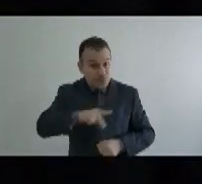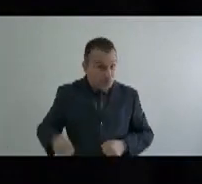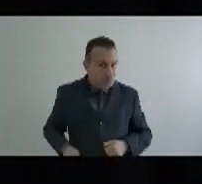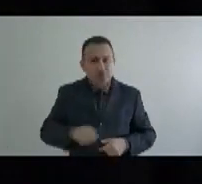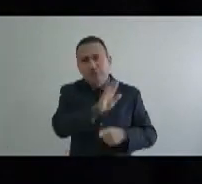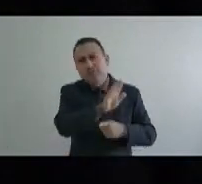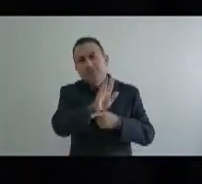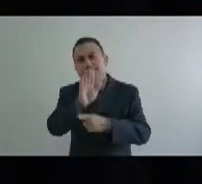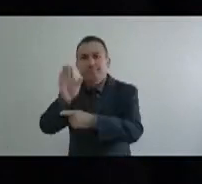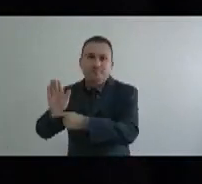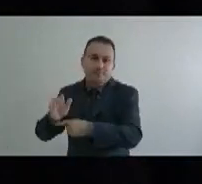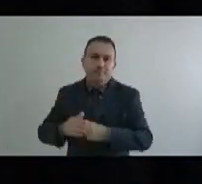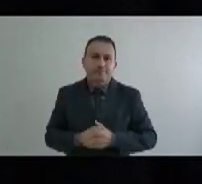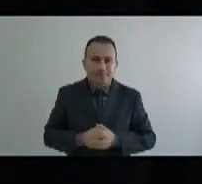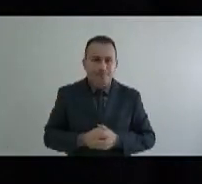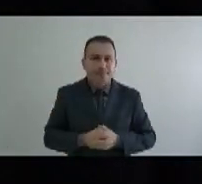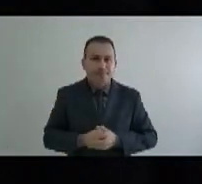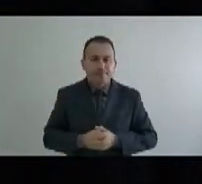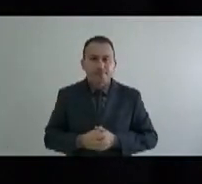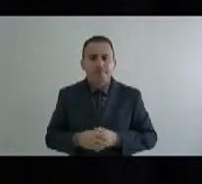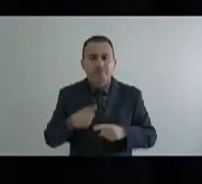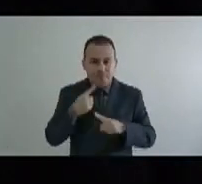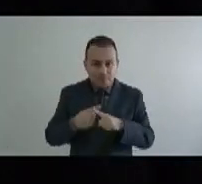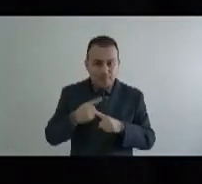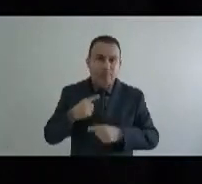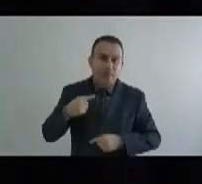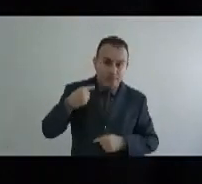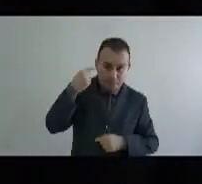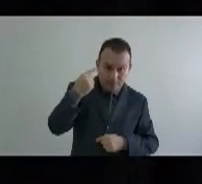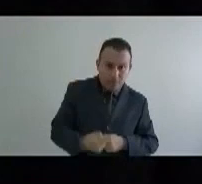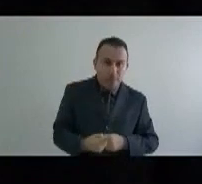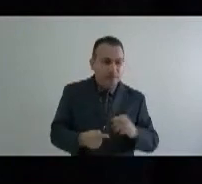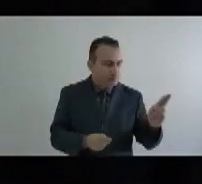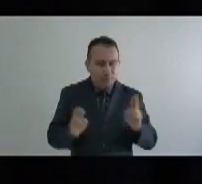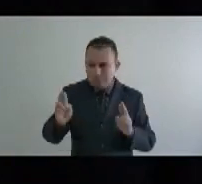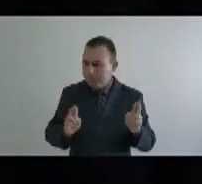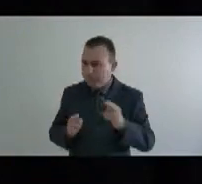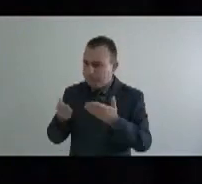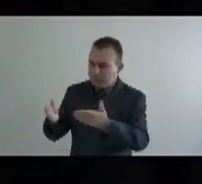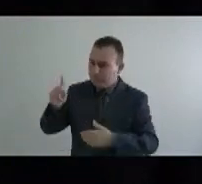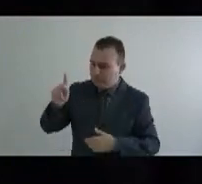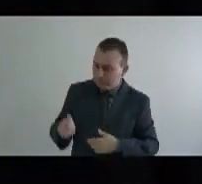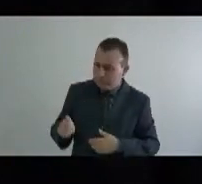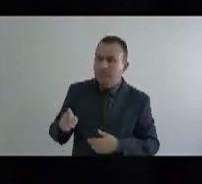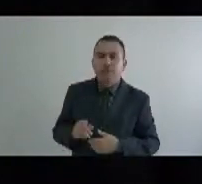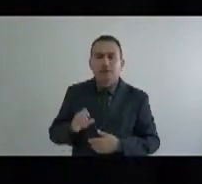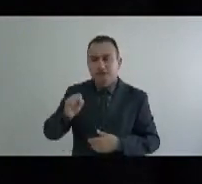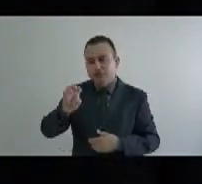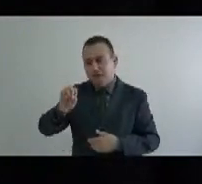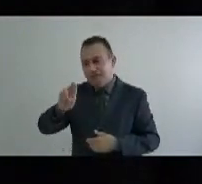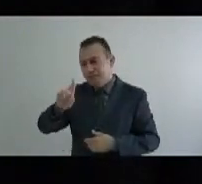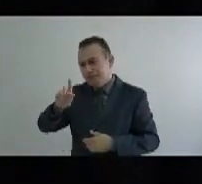indutor para a boa aplicação destes recursos, para que o resultado, presidente Sérgio Ricardo, chegue lá na ponta,